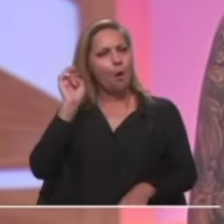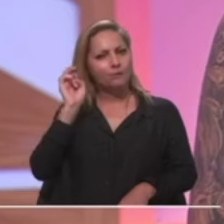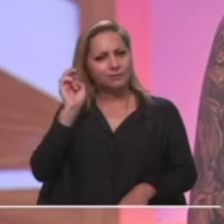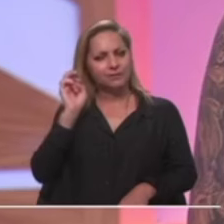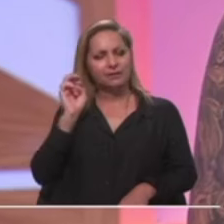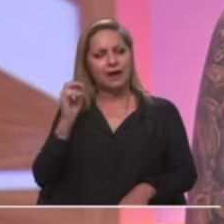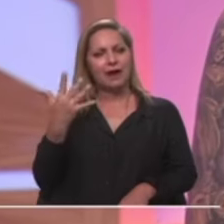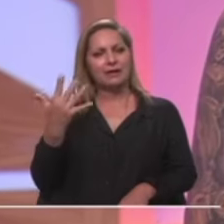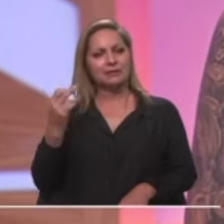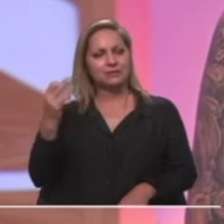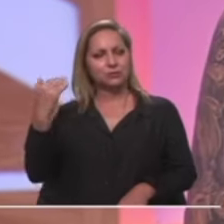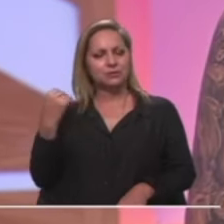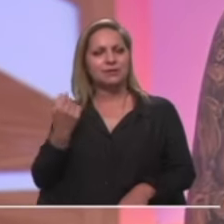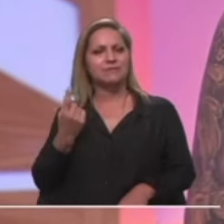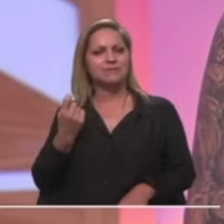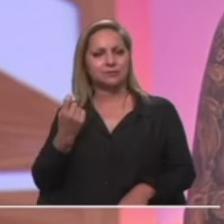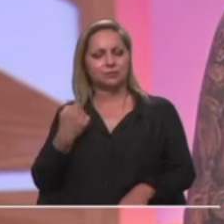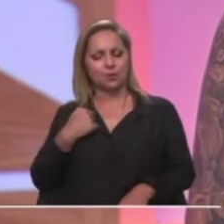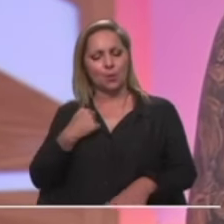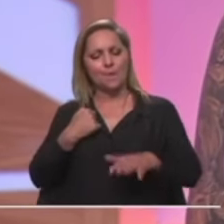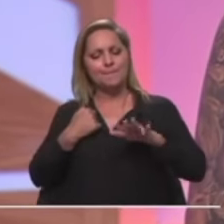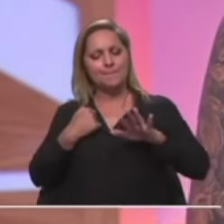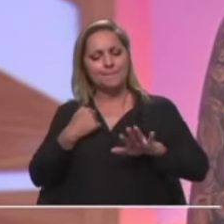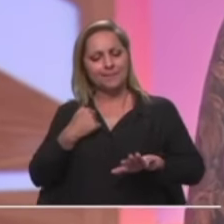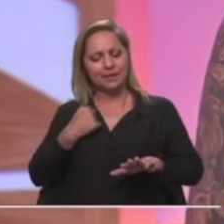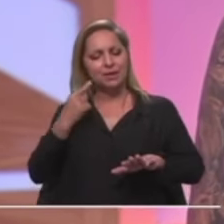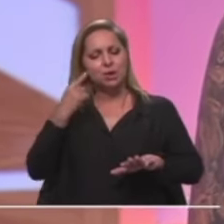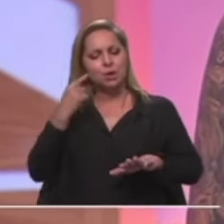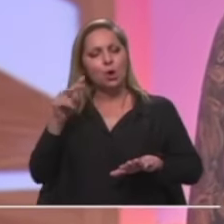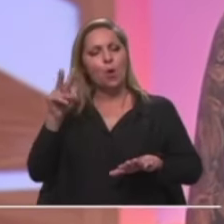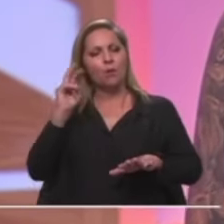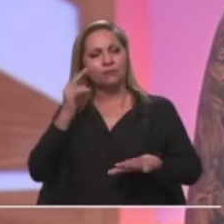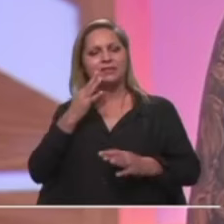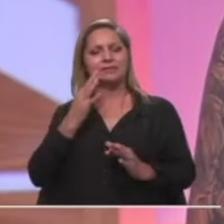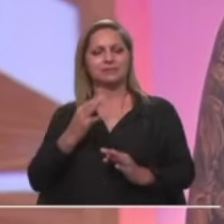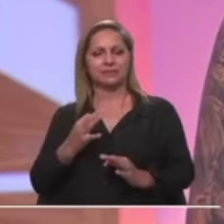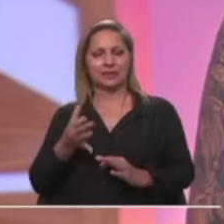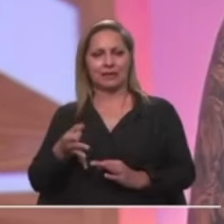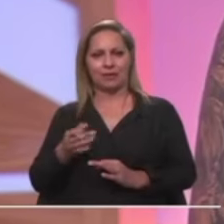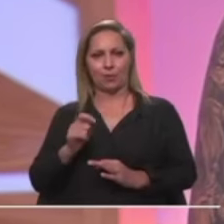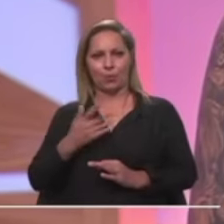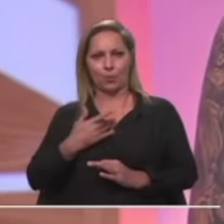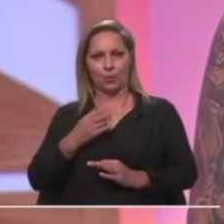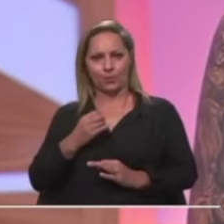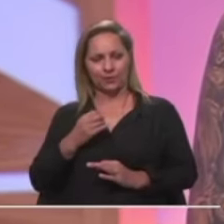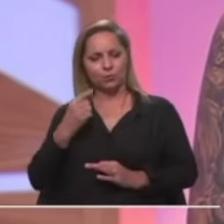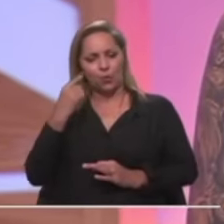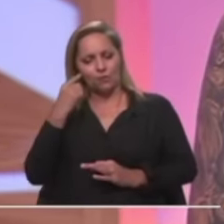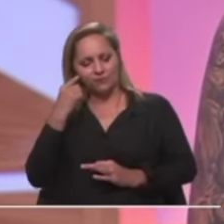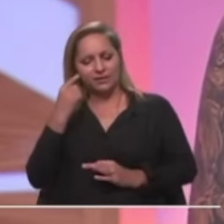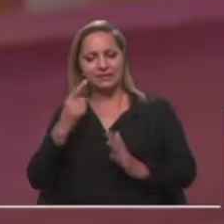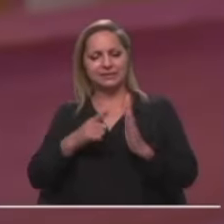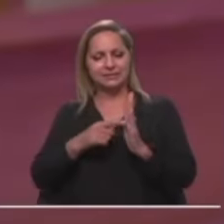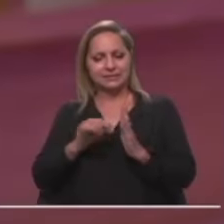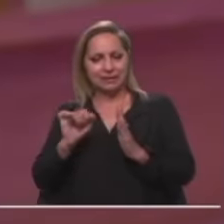5 anos atrás, foi parar e conseguir escutar verdadeiramente o Pedro e as necessidades do Pedro. Mas